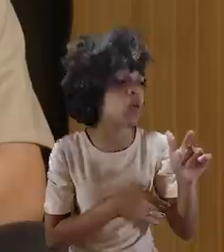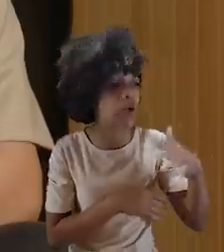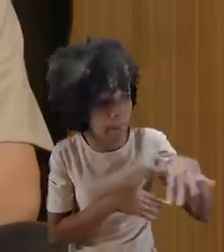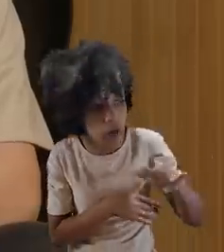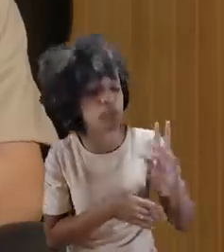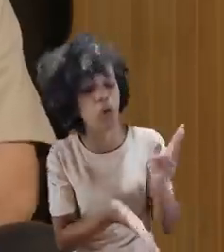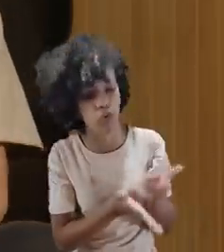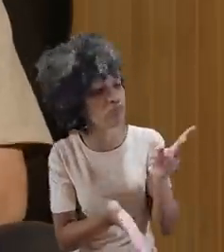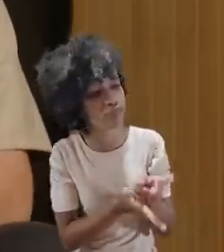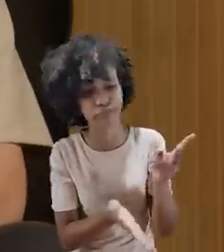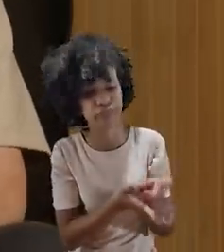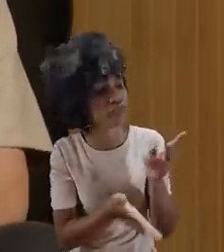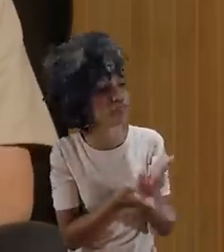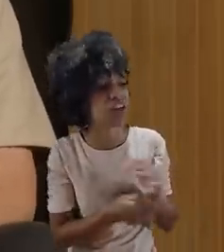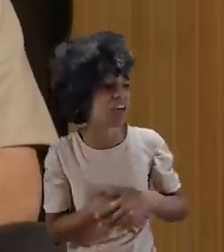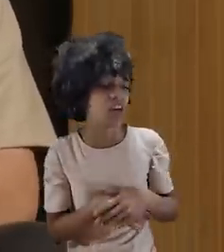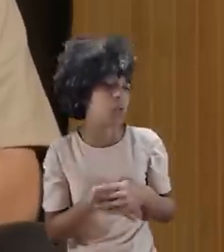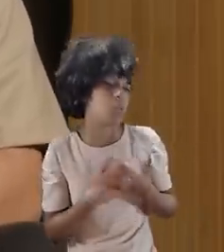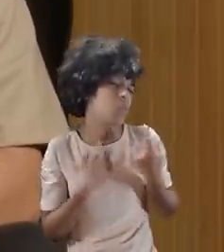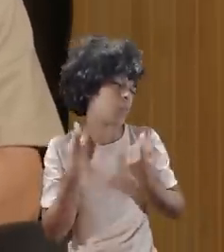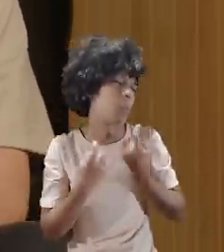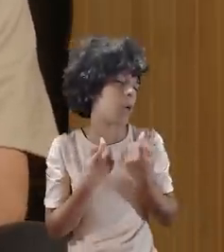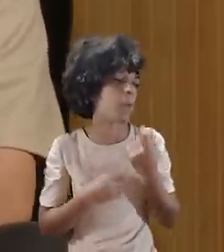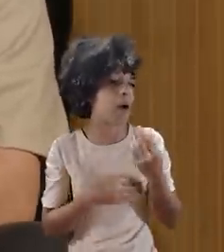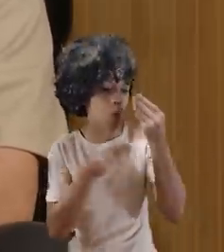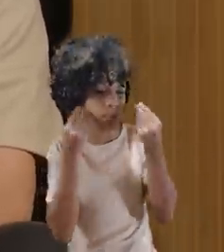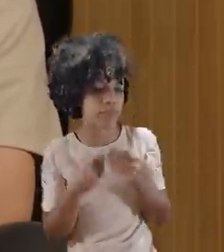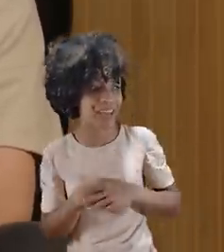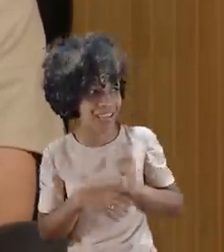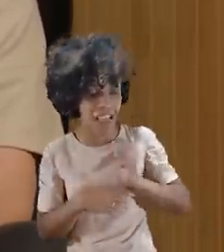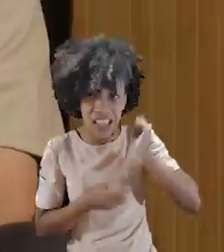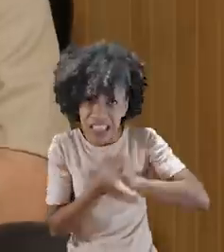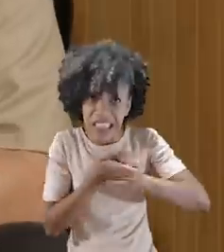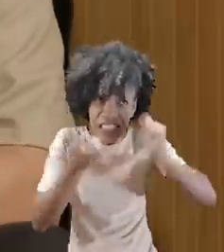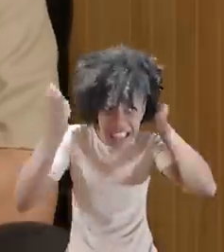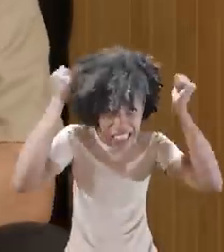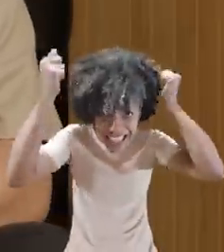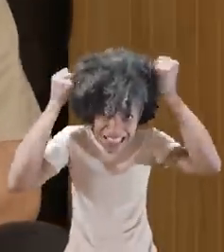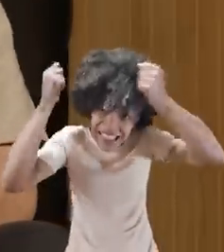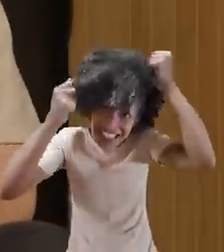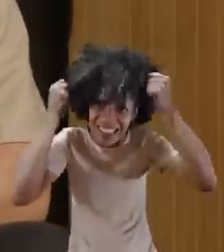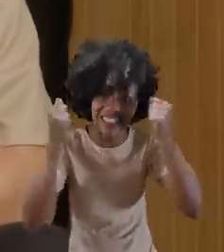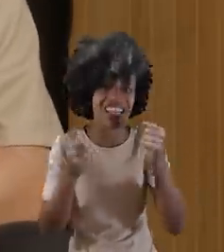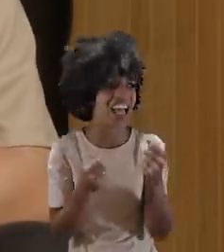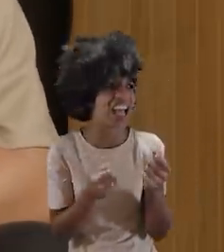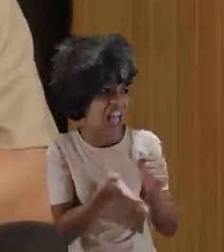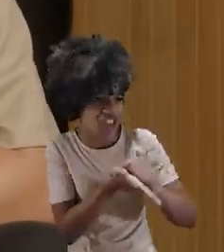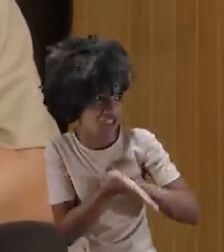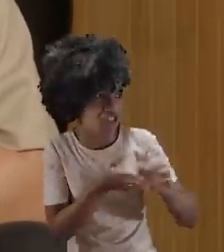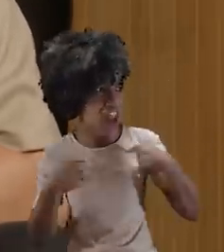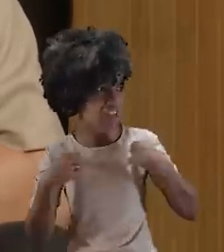coisa mesmo e vão embora não se preocupa com com aparência é que eu falei não tem gente que lava o cabelo com sabão de pedra mano tá ligado eu lavar